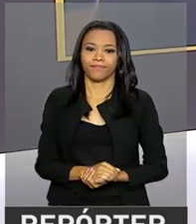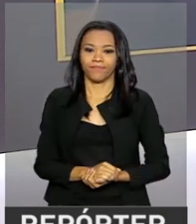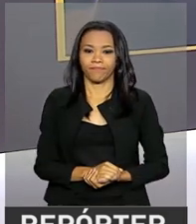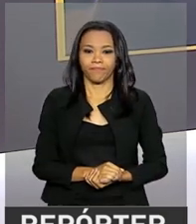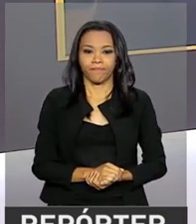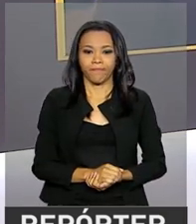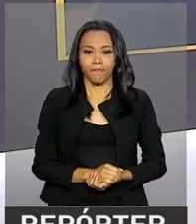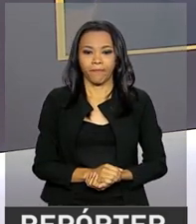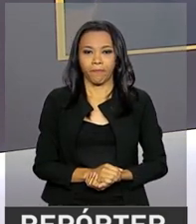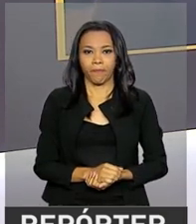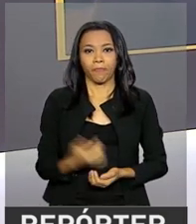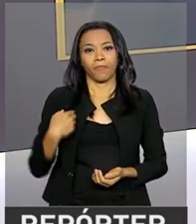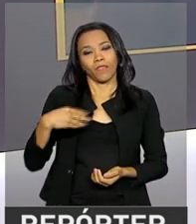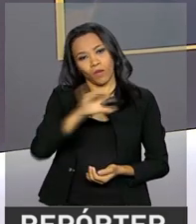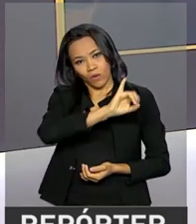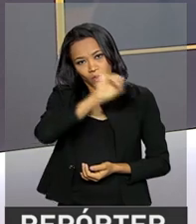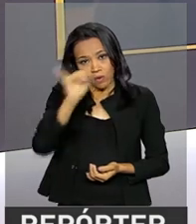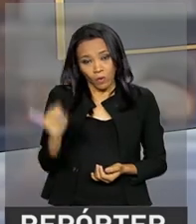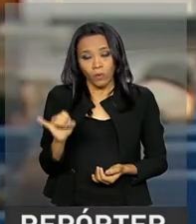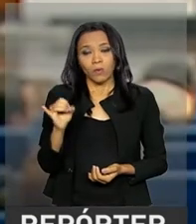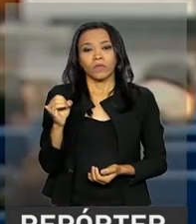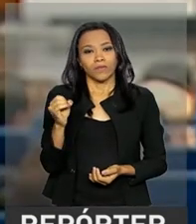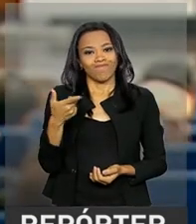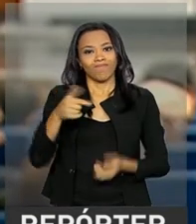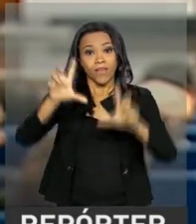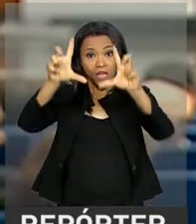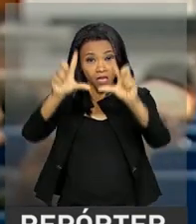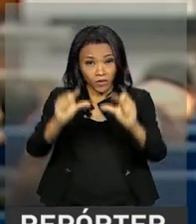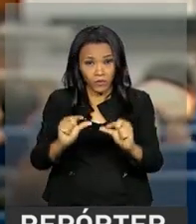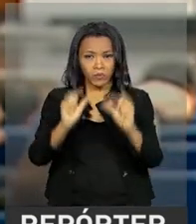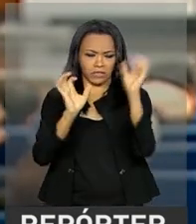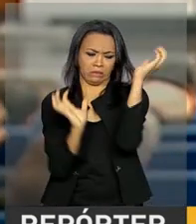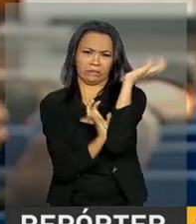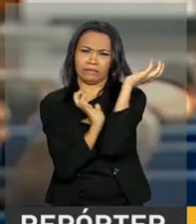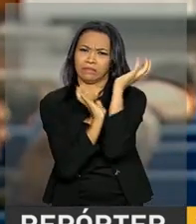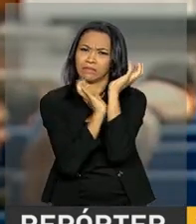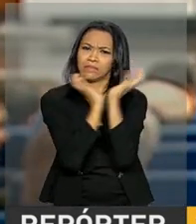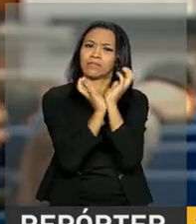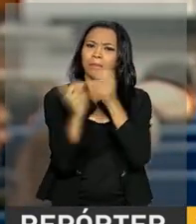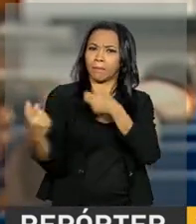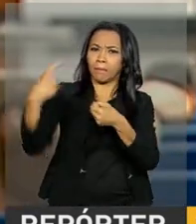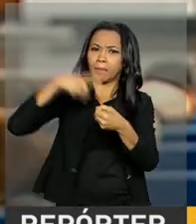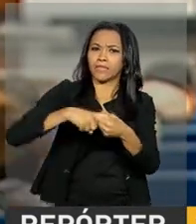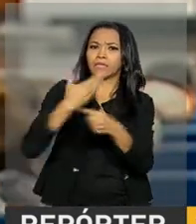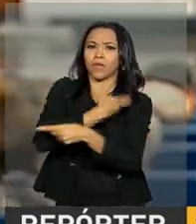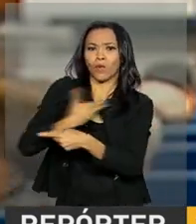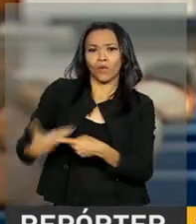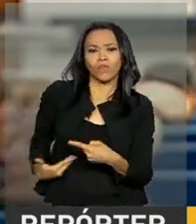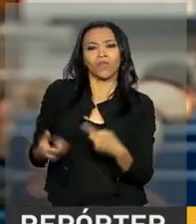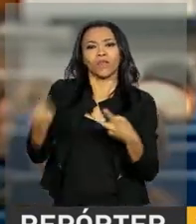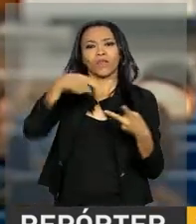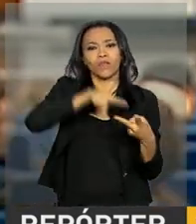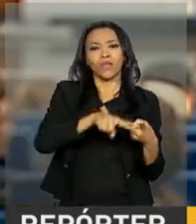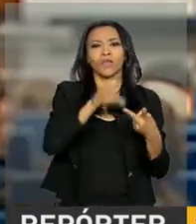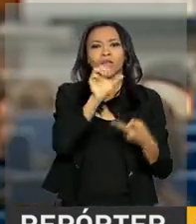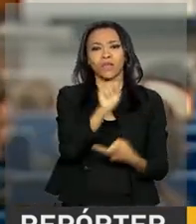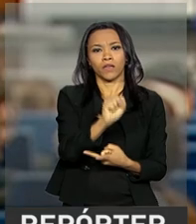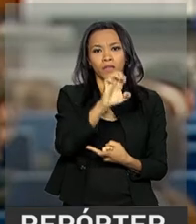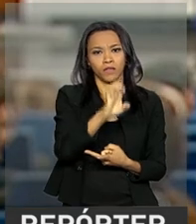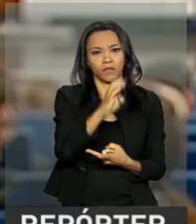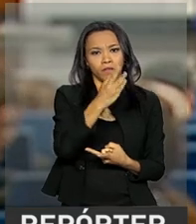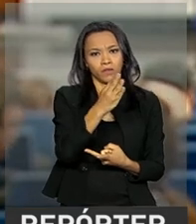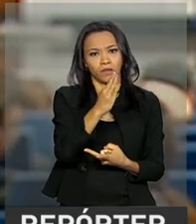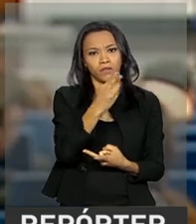Taísa Olá Leandro além de reduzir a burocracia essa parceria entre o governo sebrai e o Banco do Brasil que vai ser